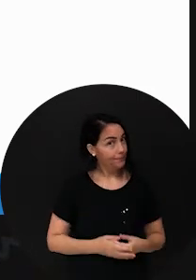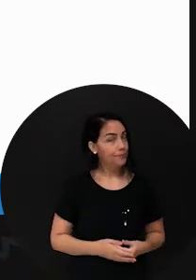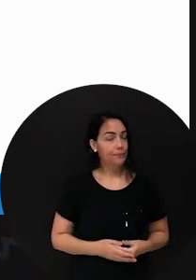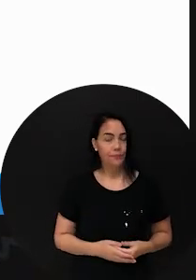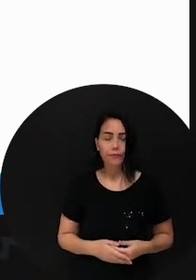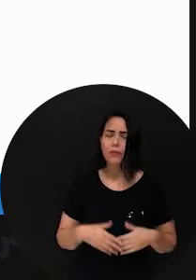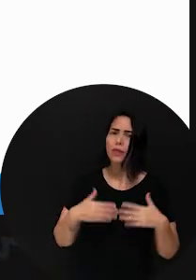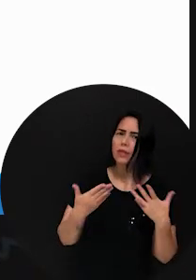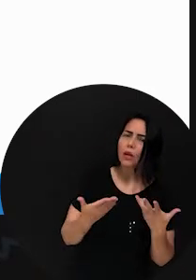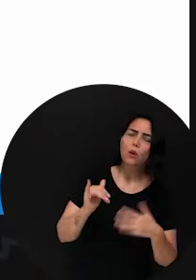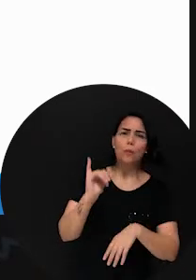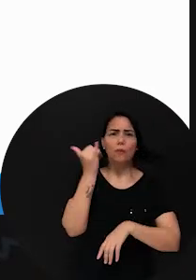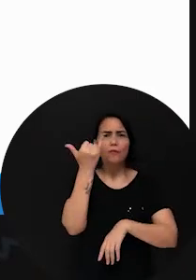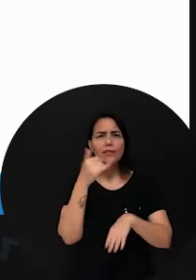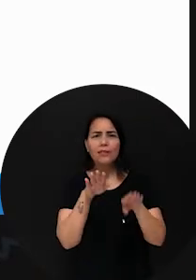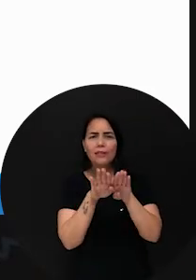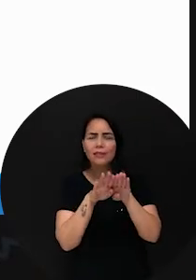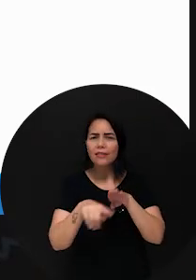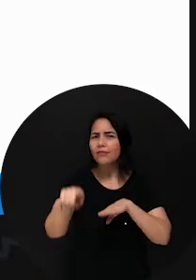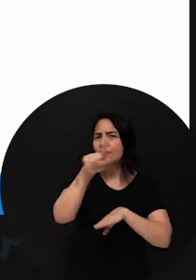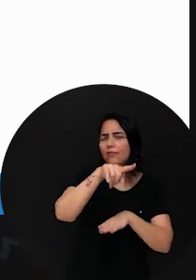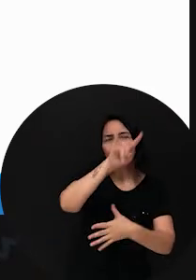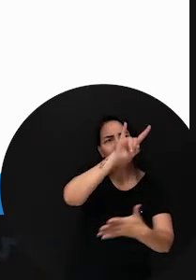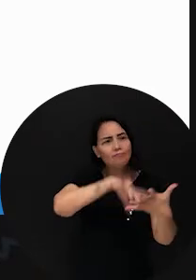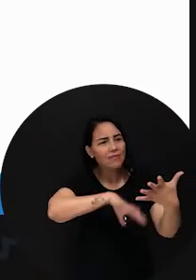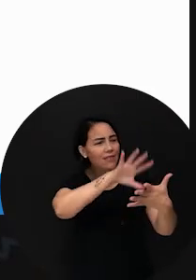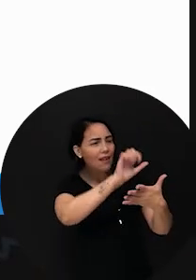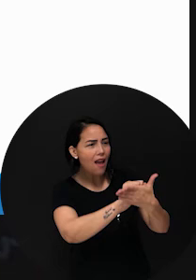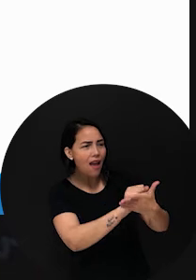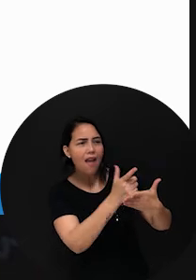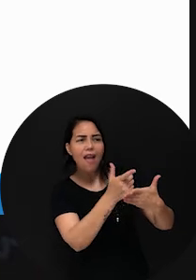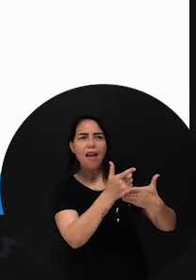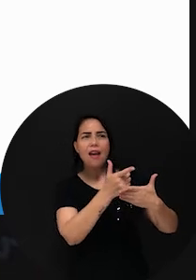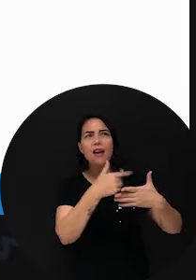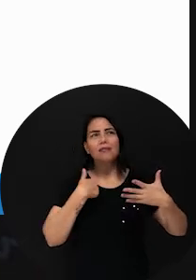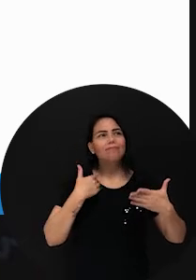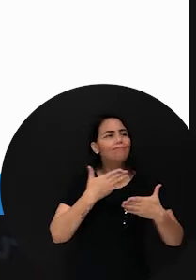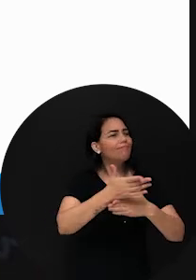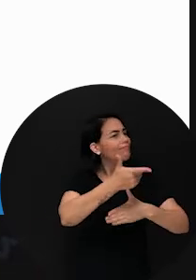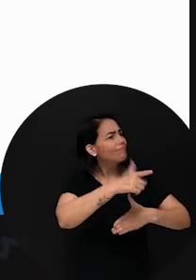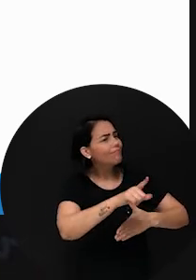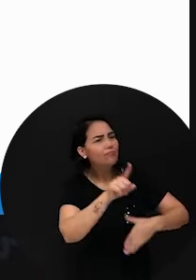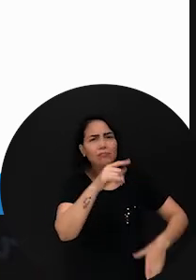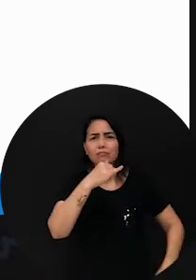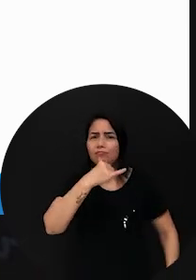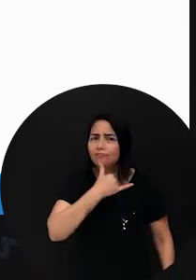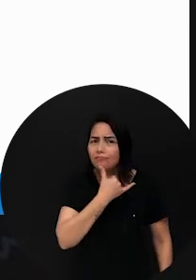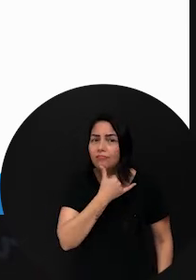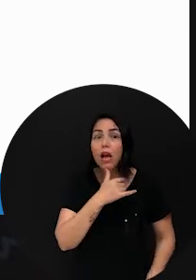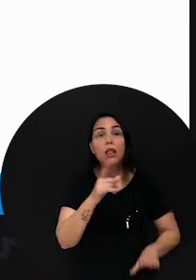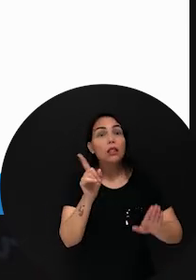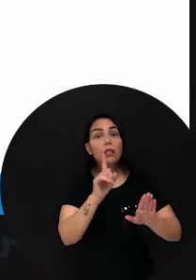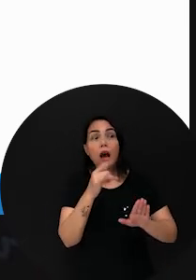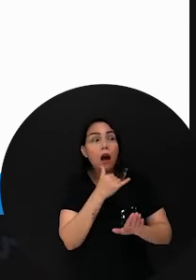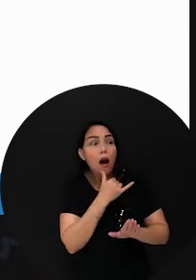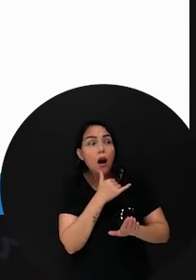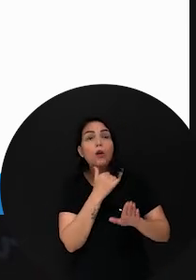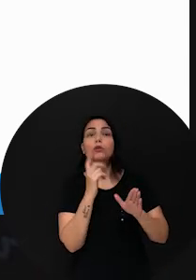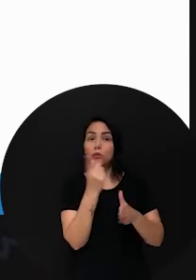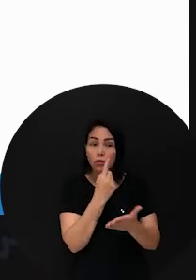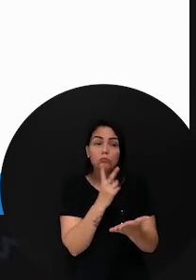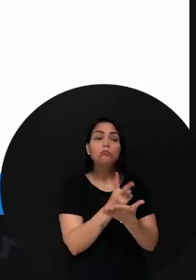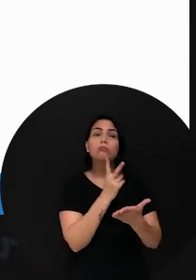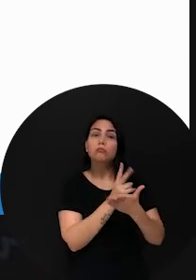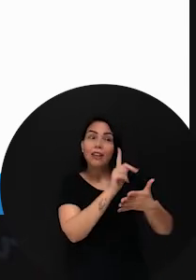também, caso, né, você se inscreva, não passei, não fique triste, nós vamos manter uma lista de